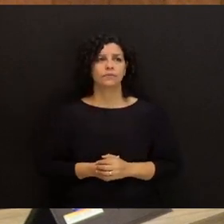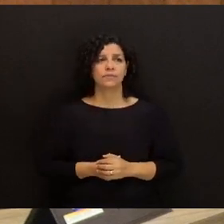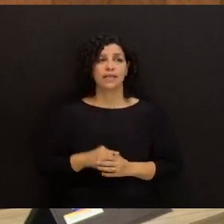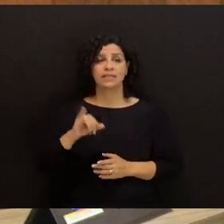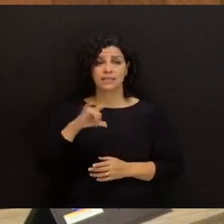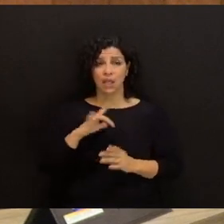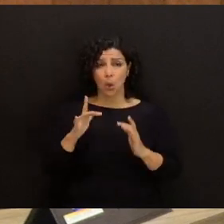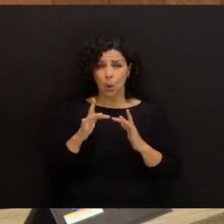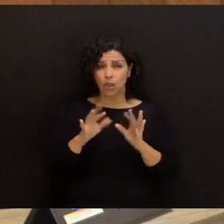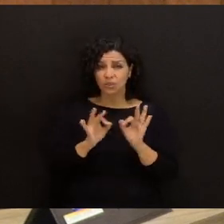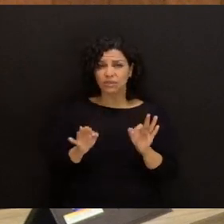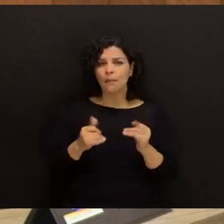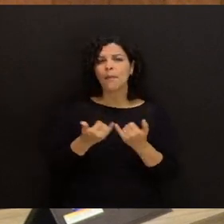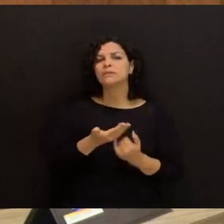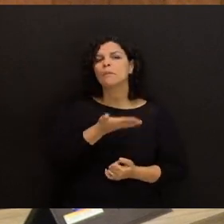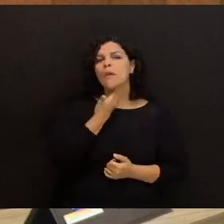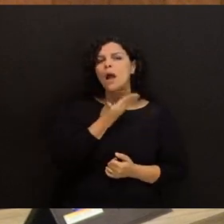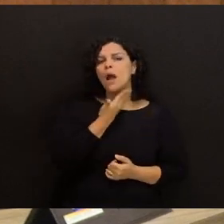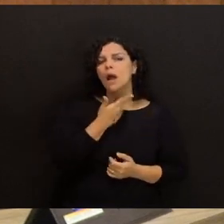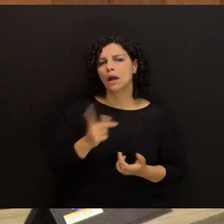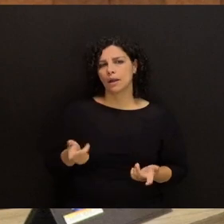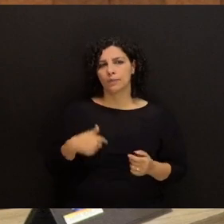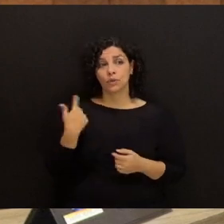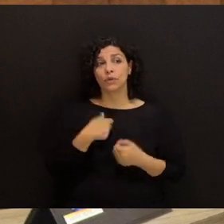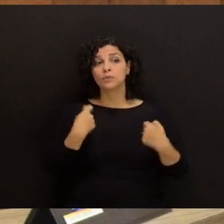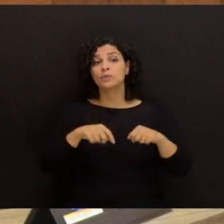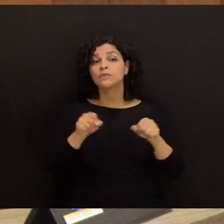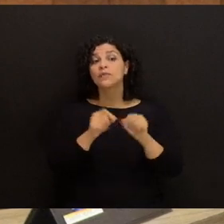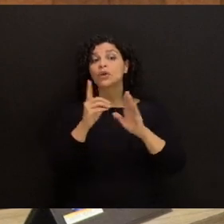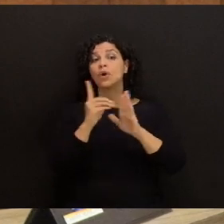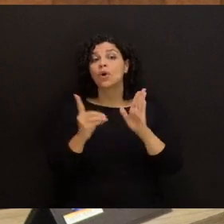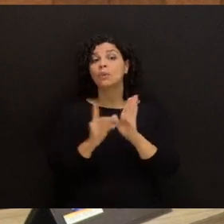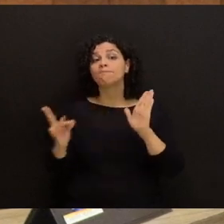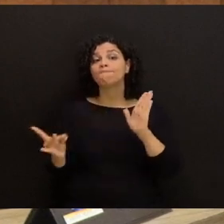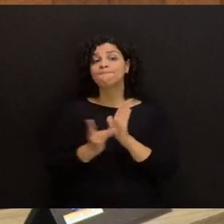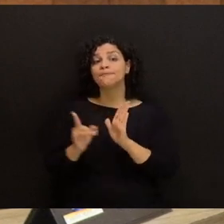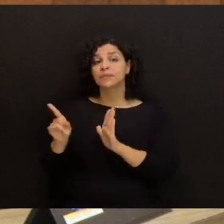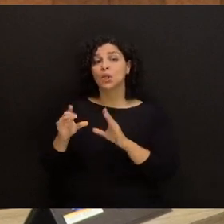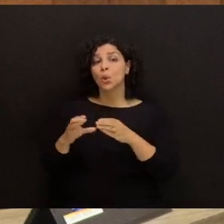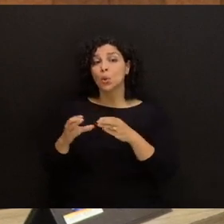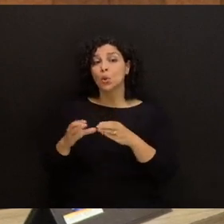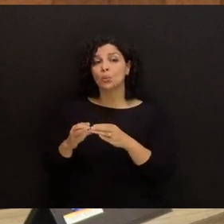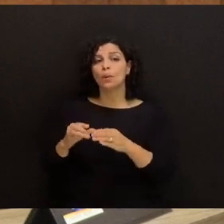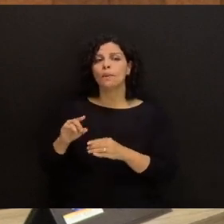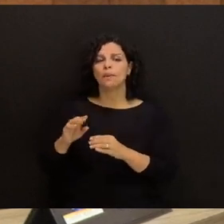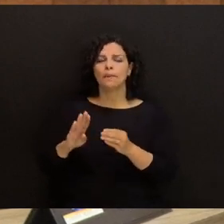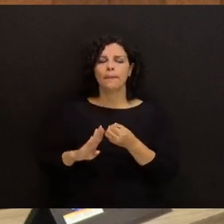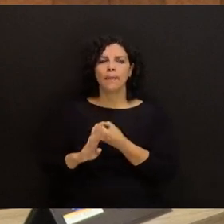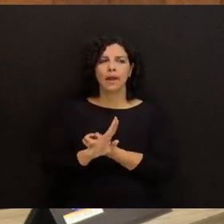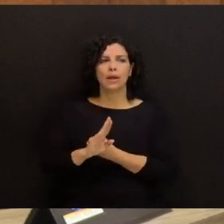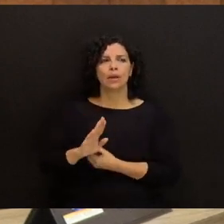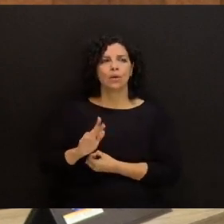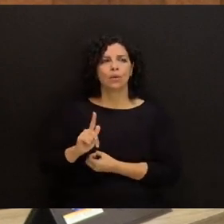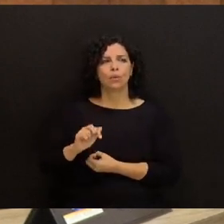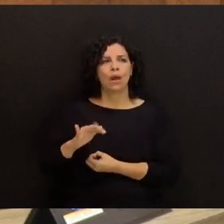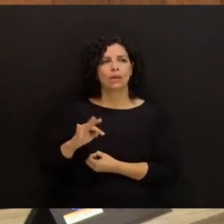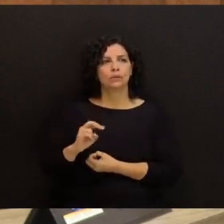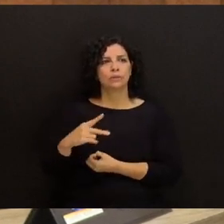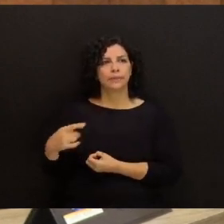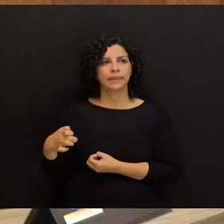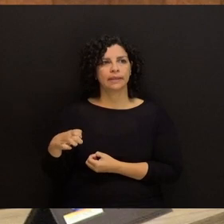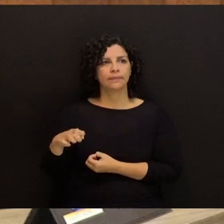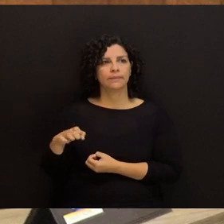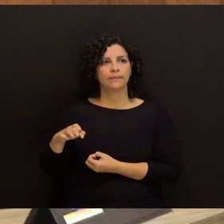um contato só é só conversa porque nós precisamos de documentos para região do grande guatupi as regiões